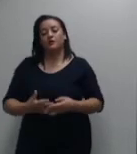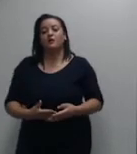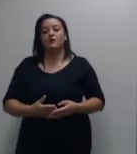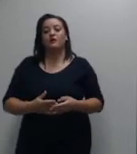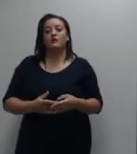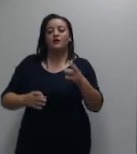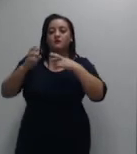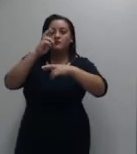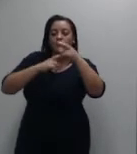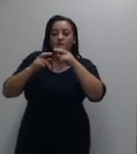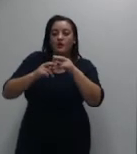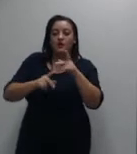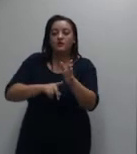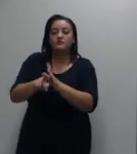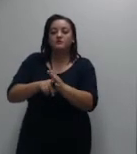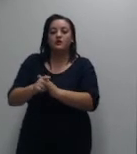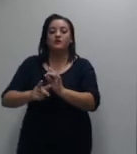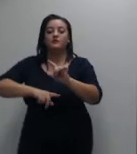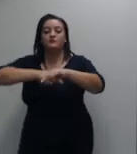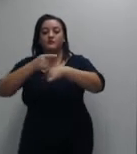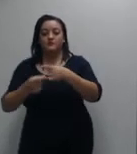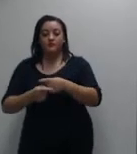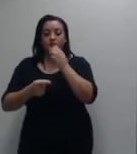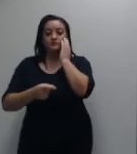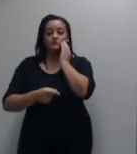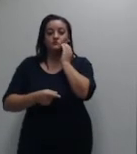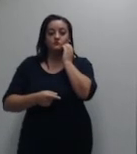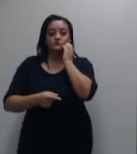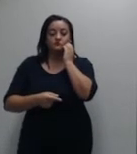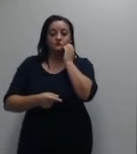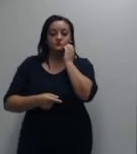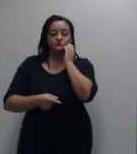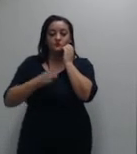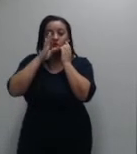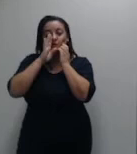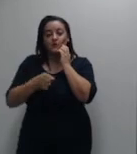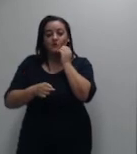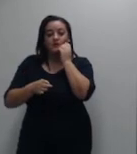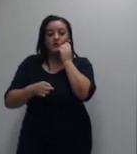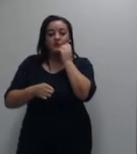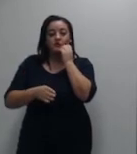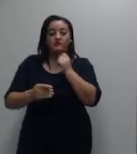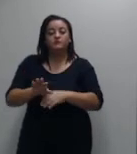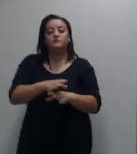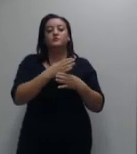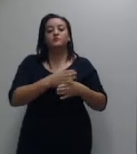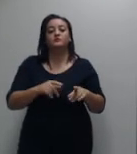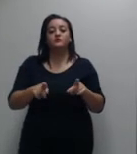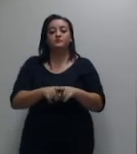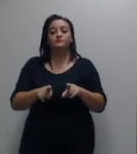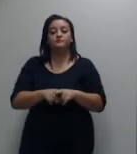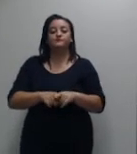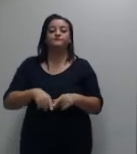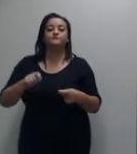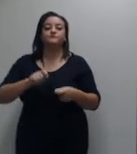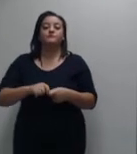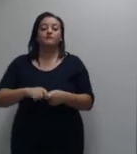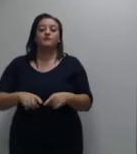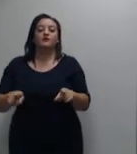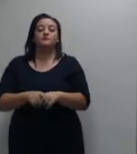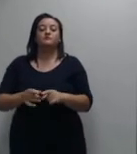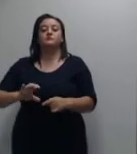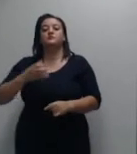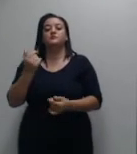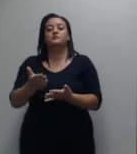análise posteriormente do mérito mãe do médico suspensivo realizada na decisão de